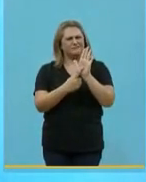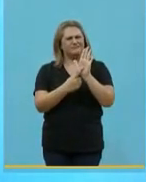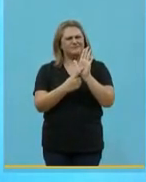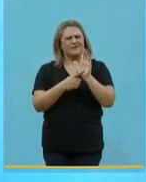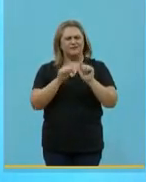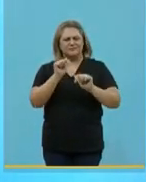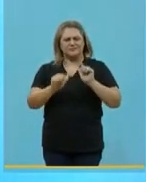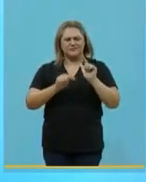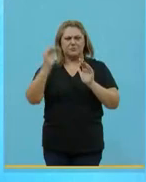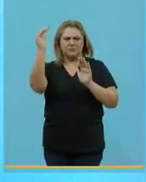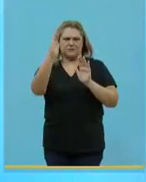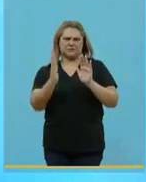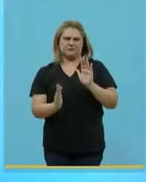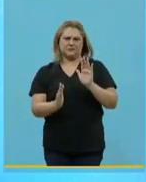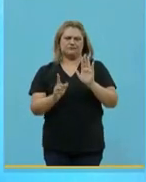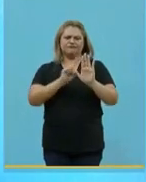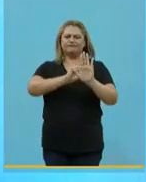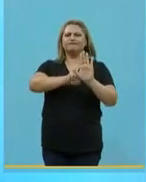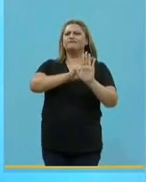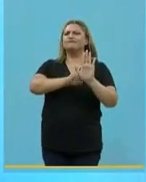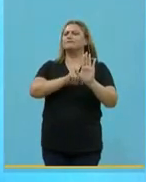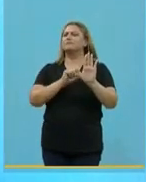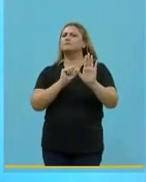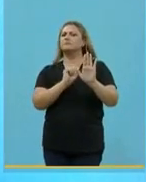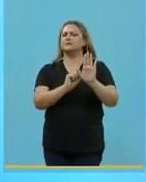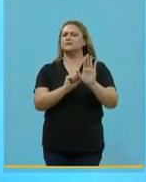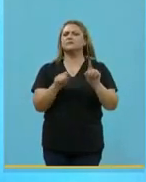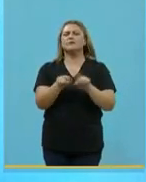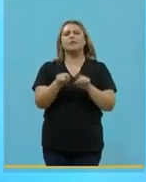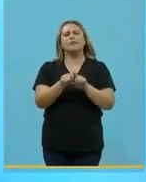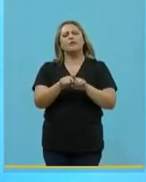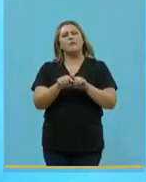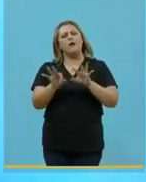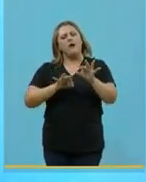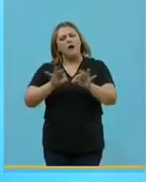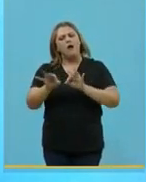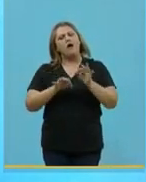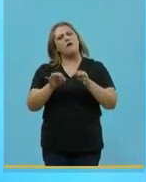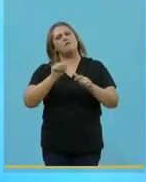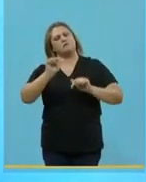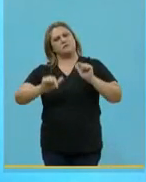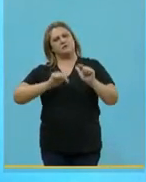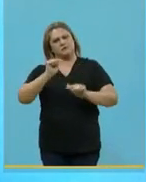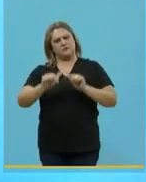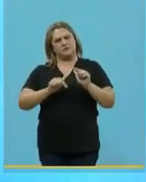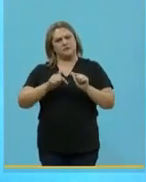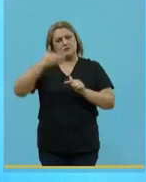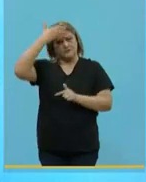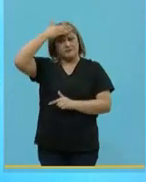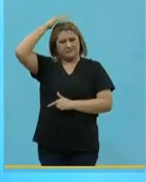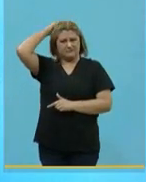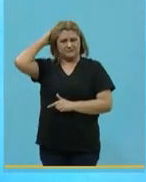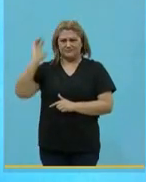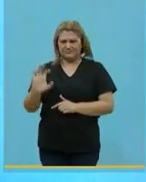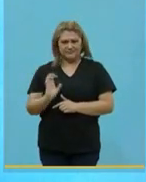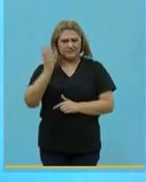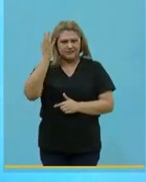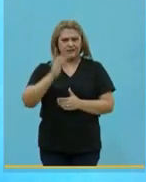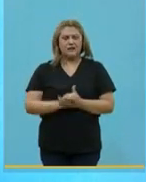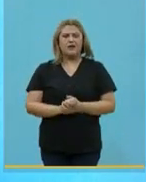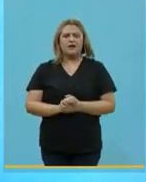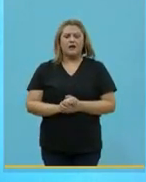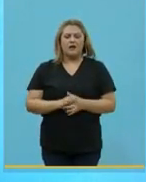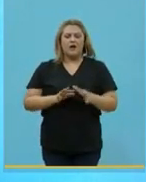absurdo que é a aprovação da reforma trabalhista por esse desgoverno do michel temer a reforma trabalhista